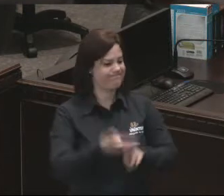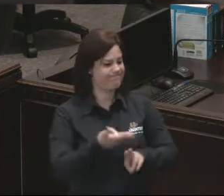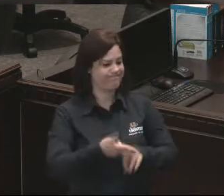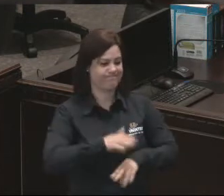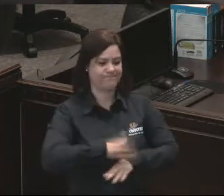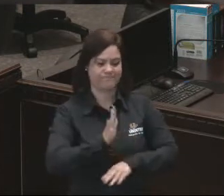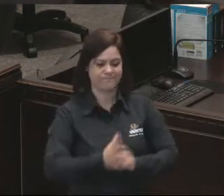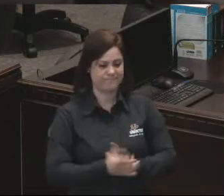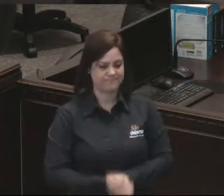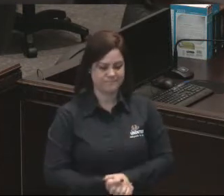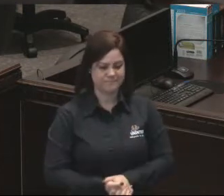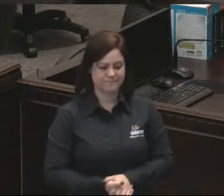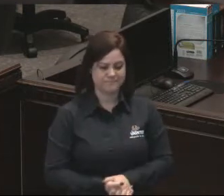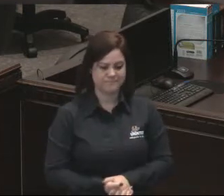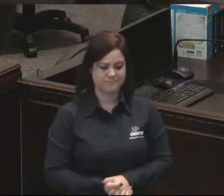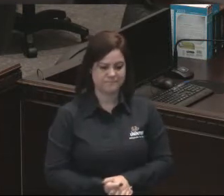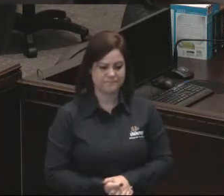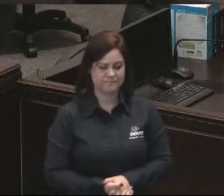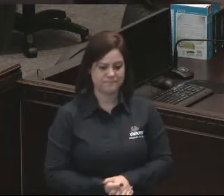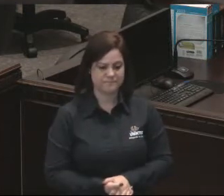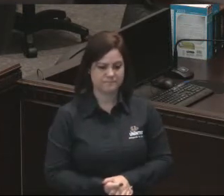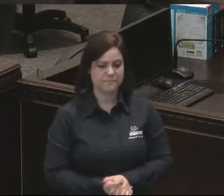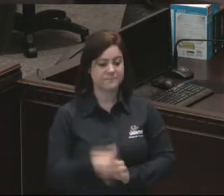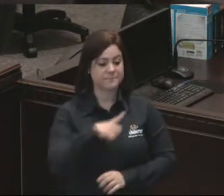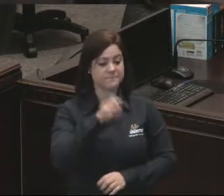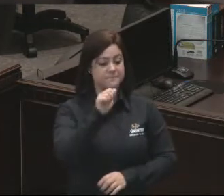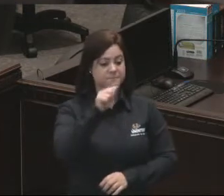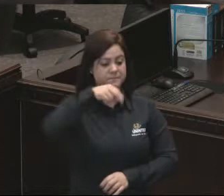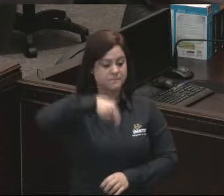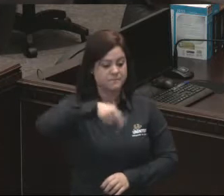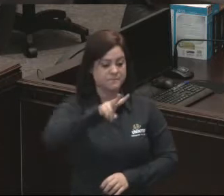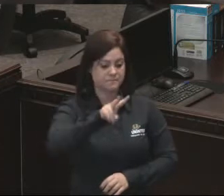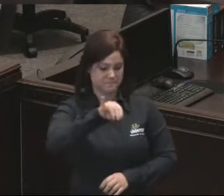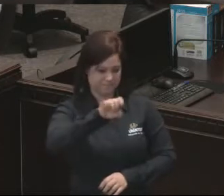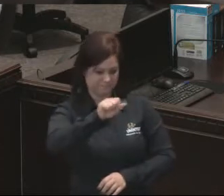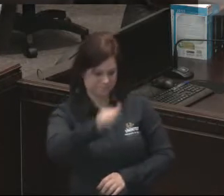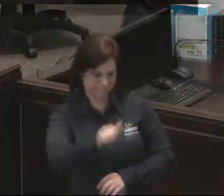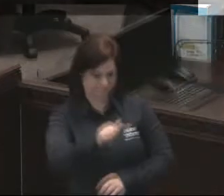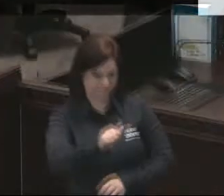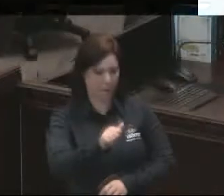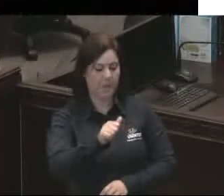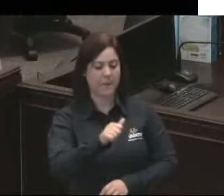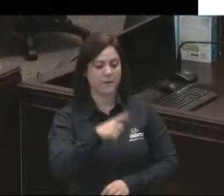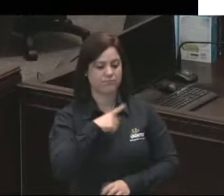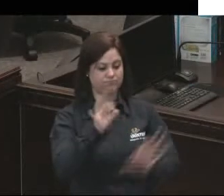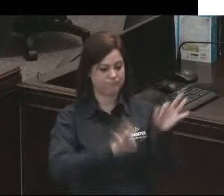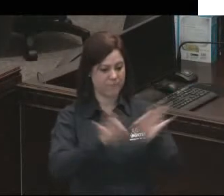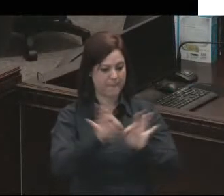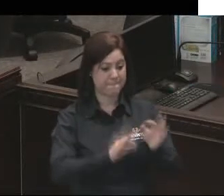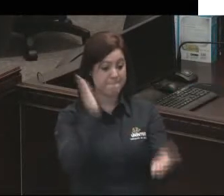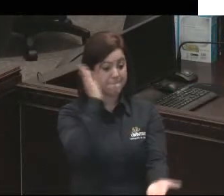utilizado. Então, tem o programa da Anvisa, o programa PARA, é um programa de agrotóxicos, onde eles pegaram